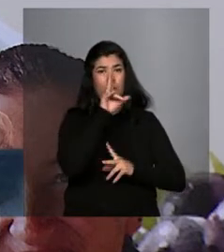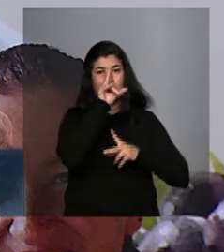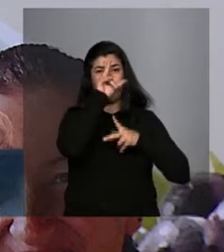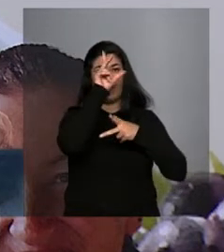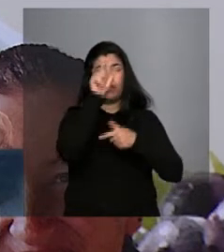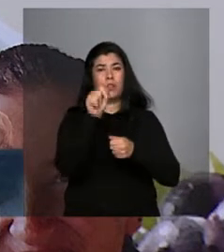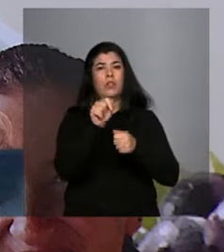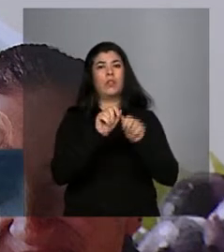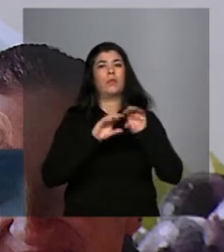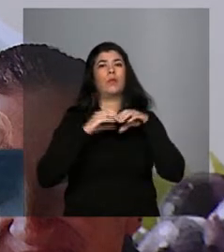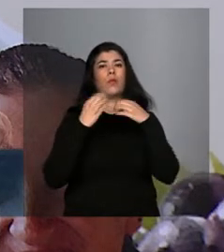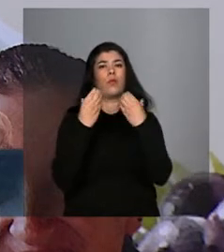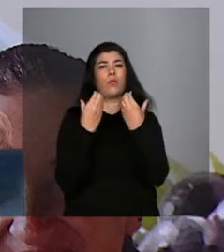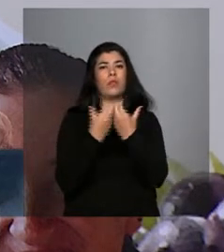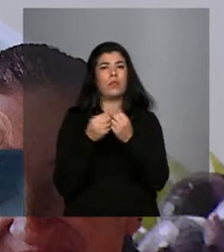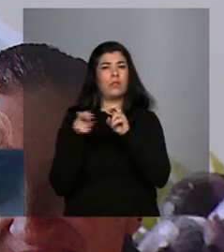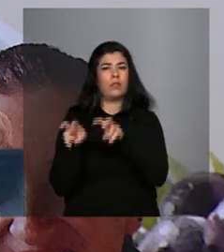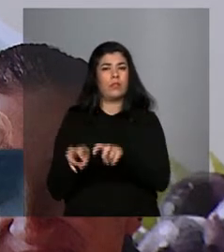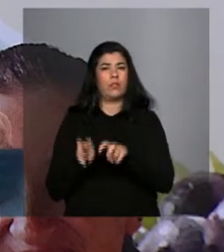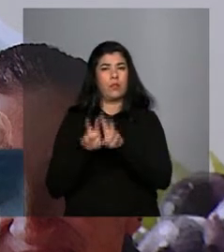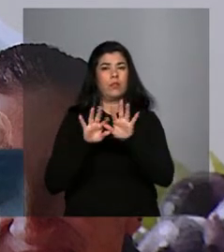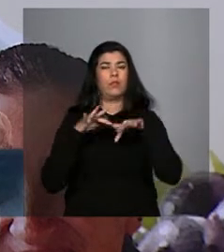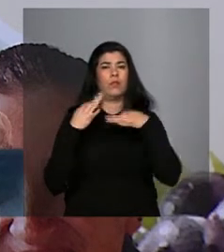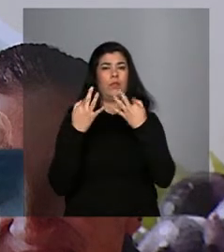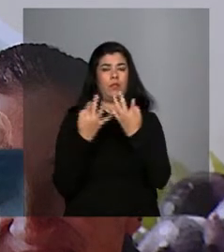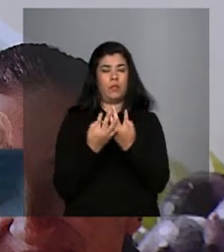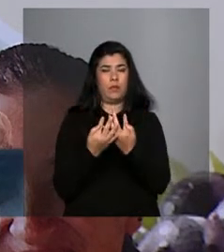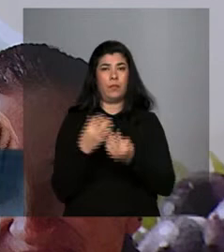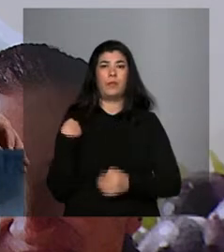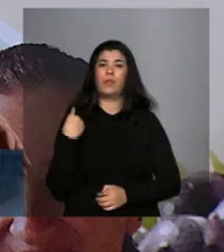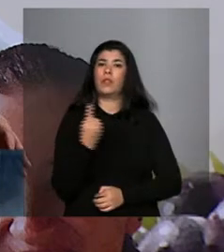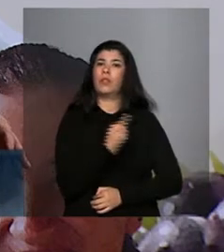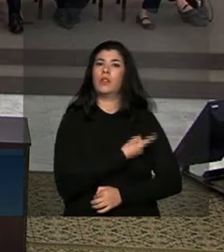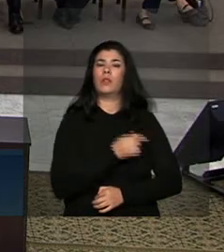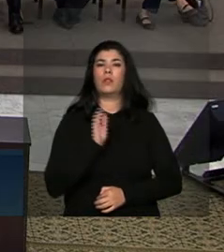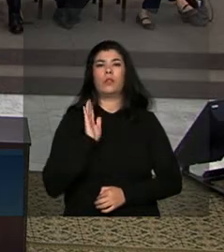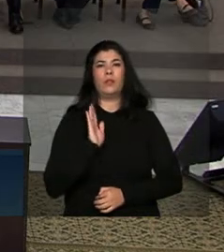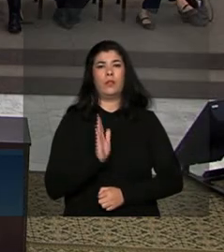da Agricultura Familiar. Nós